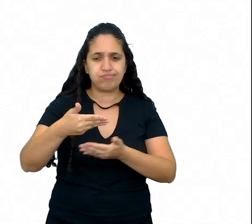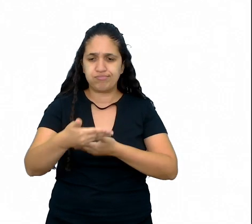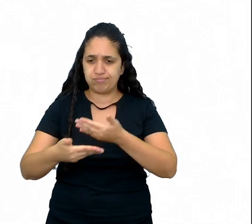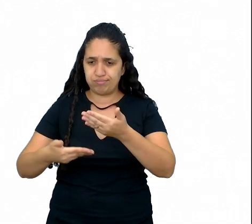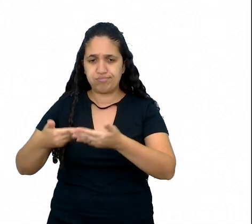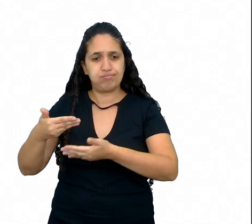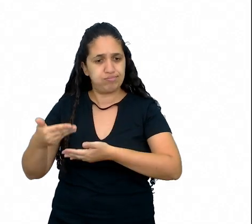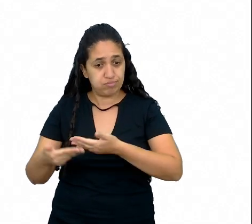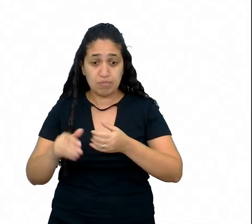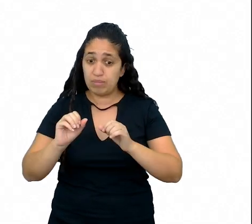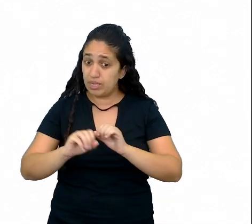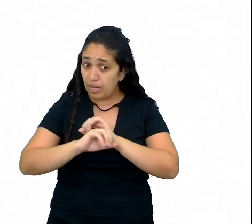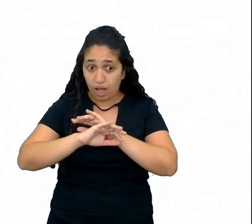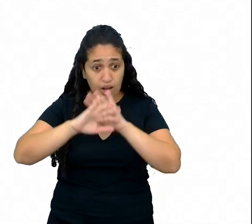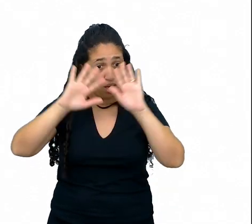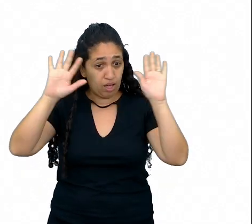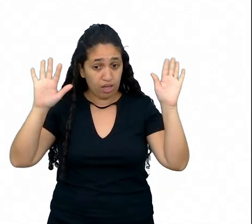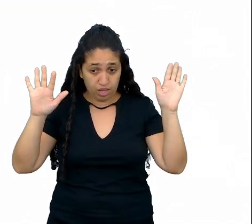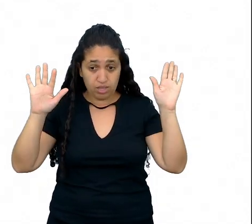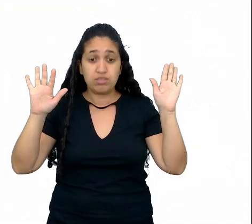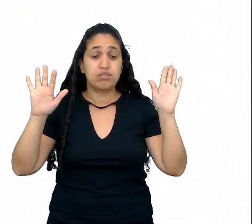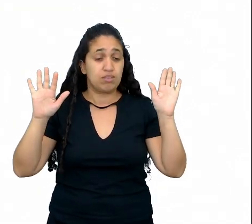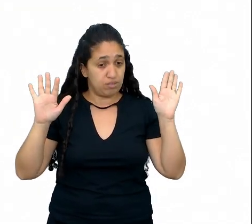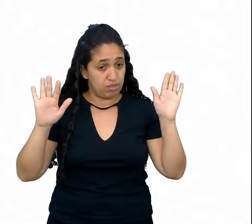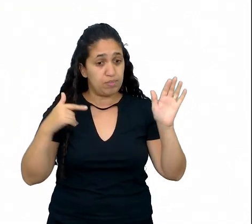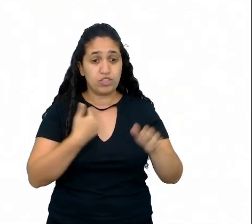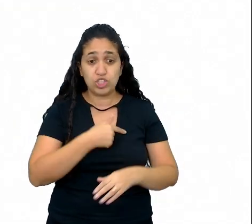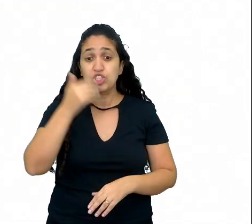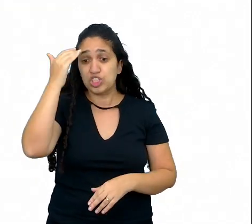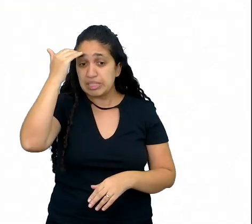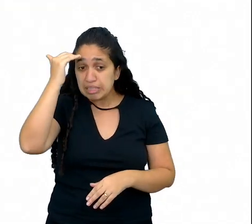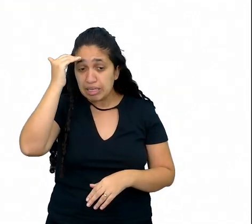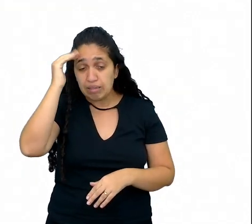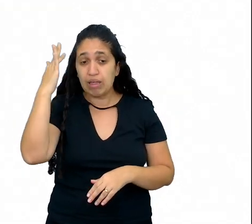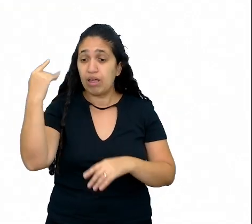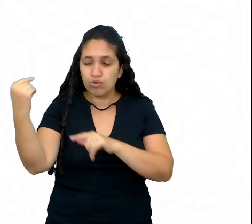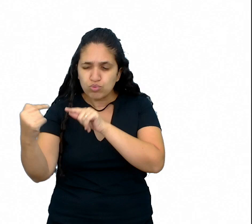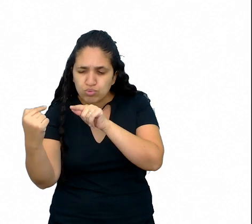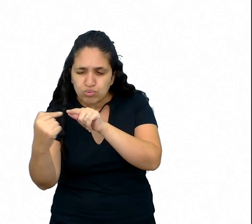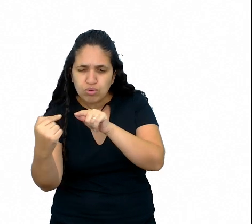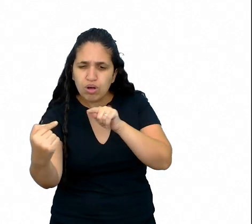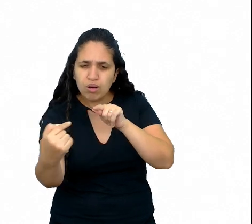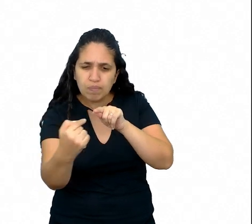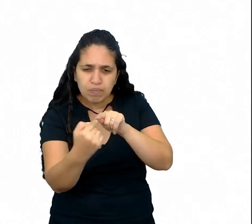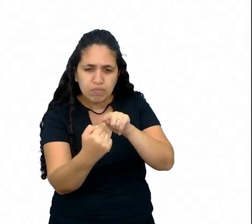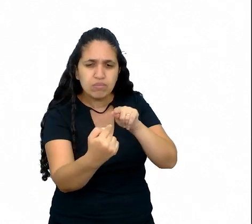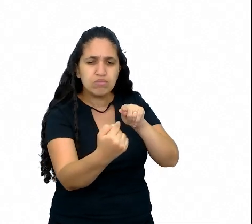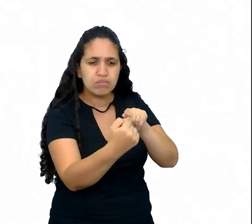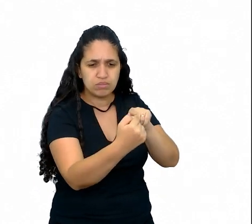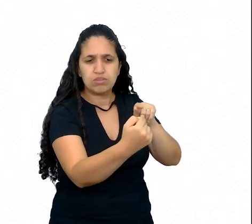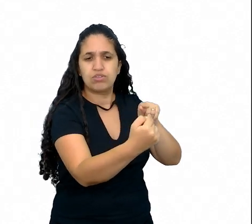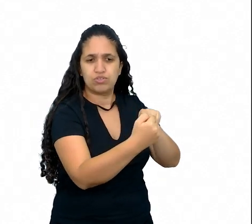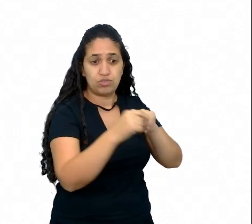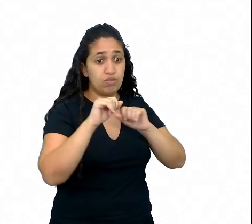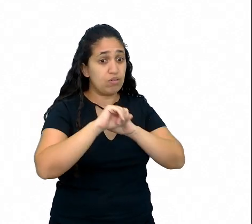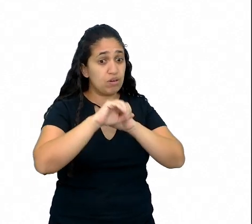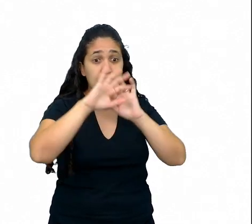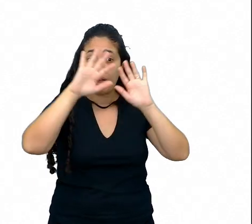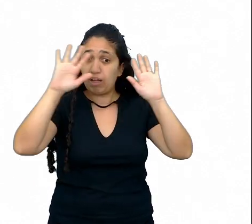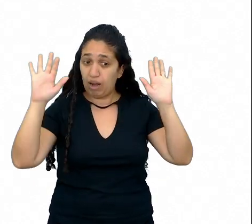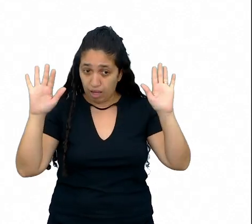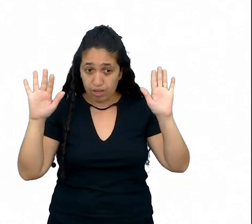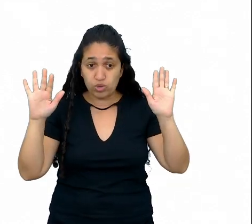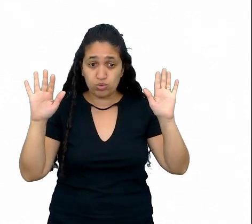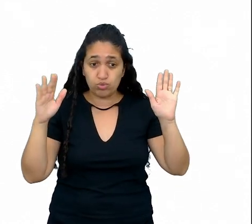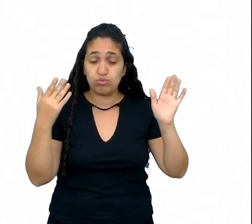tenha, assim, clareza do que está fazendo, né, desde que a gente tenha, assim, nossos objetivos bem claro quanto à aprendizagem daquele objeto